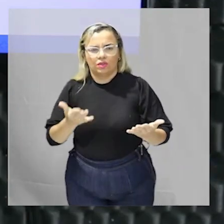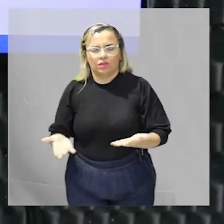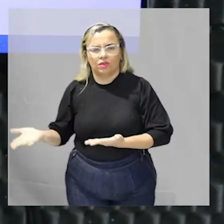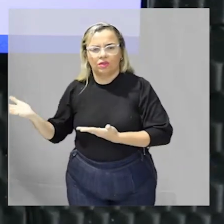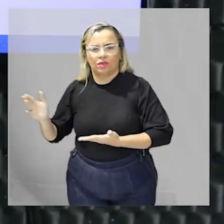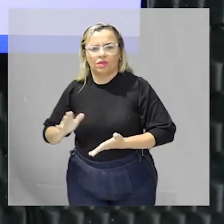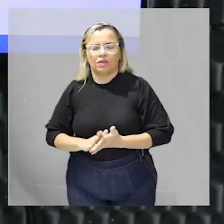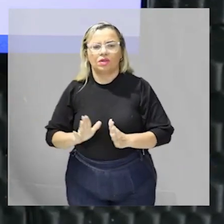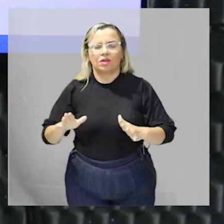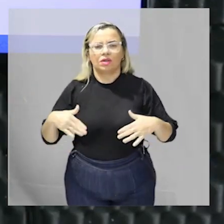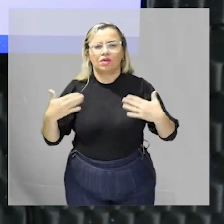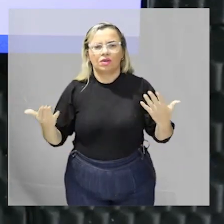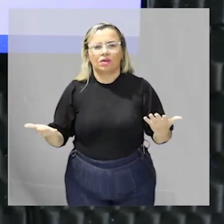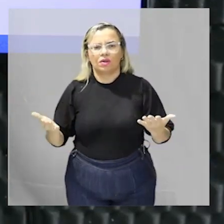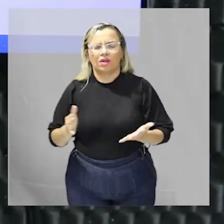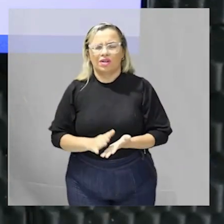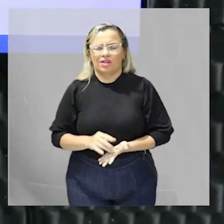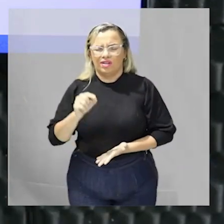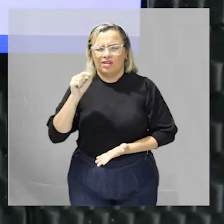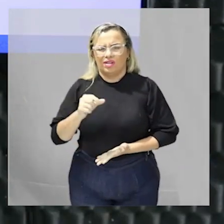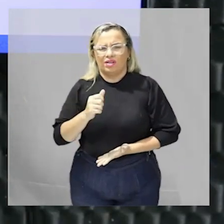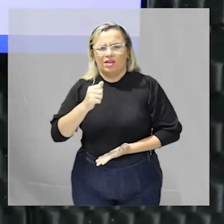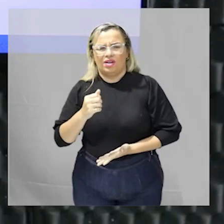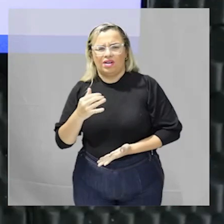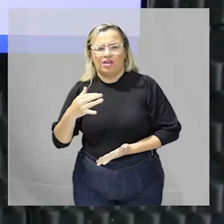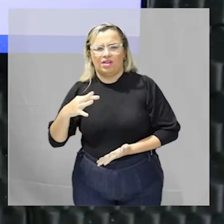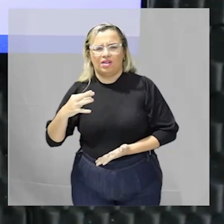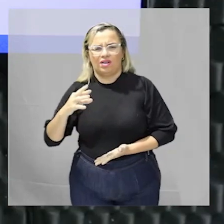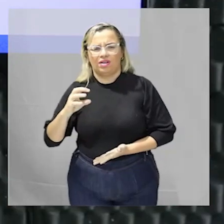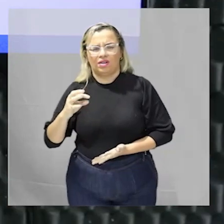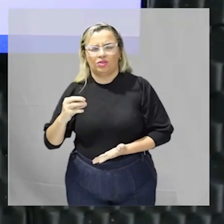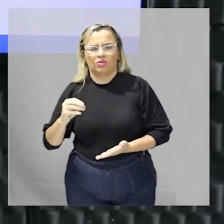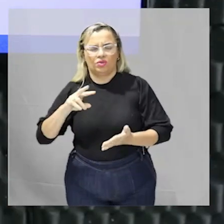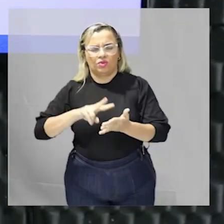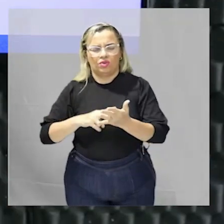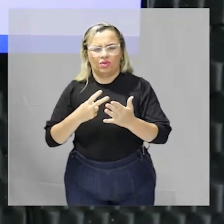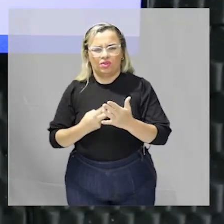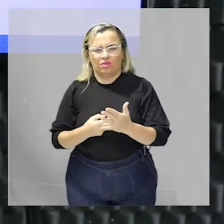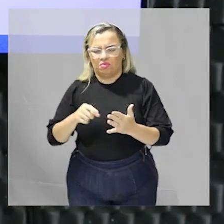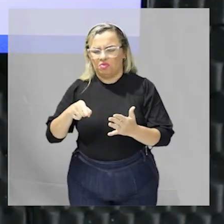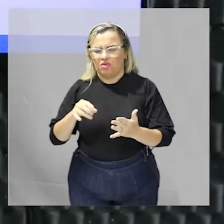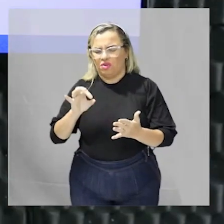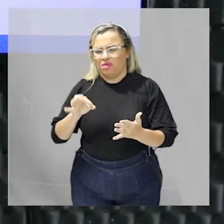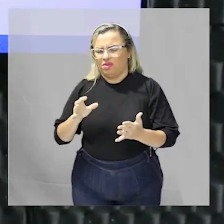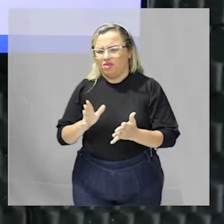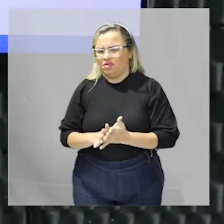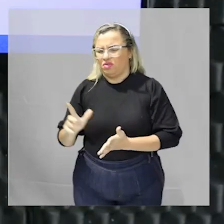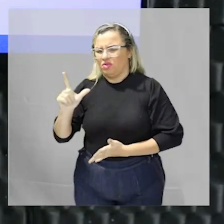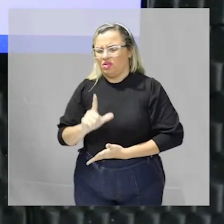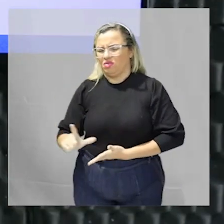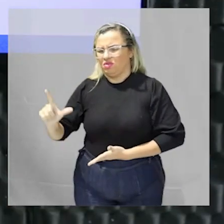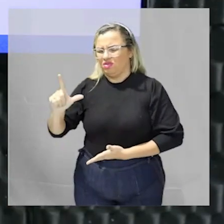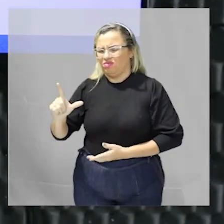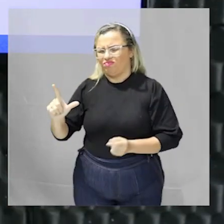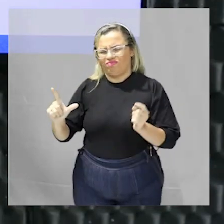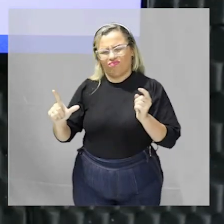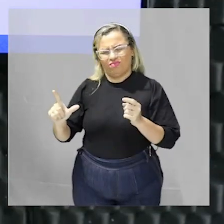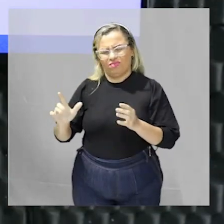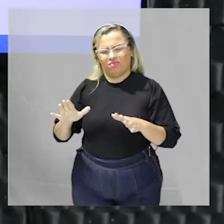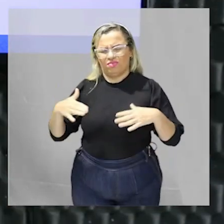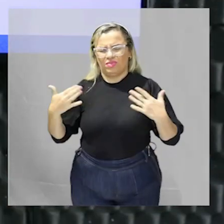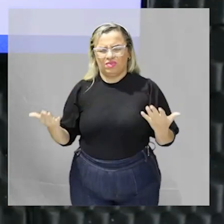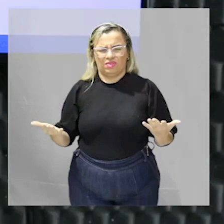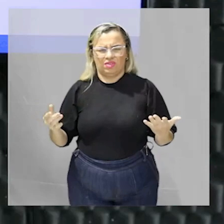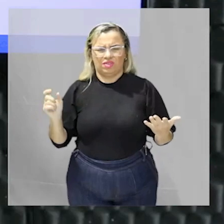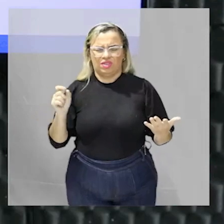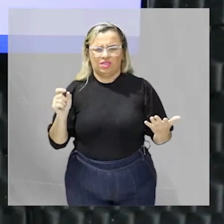que acierto é acerto literário? É um acerto, tá, mas esse acerto não caberia